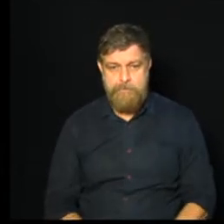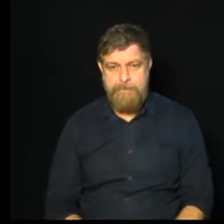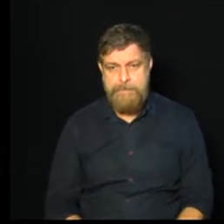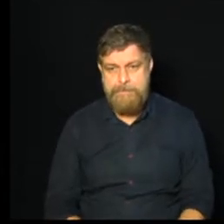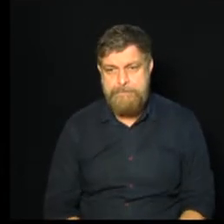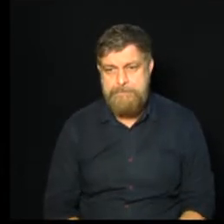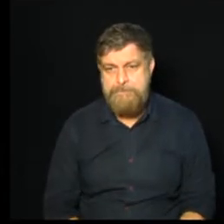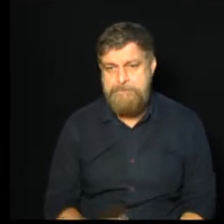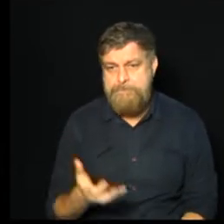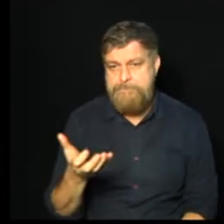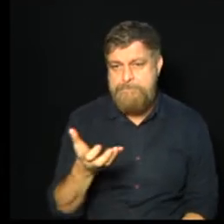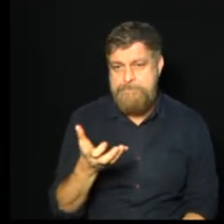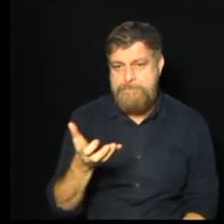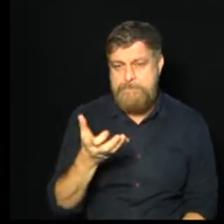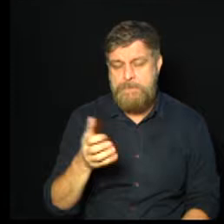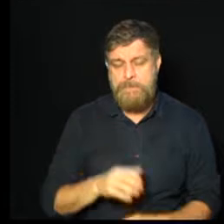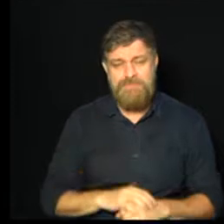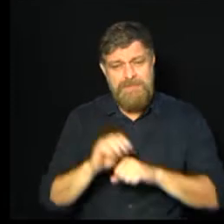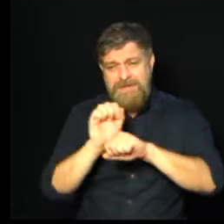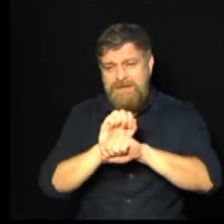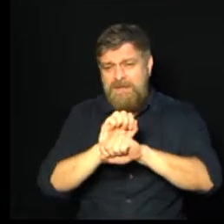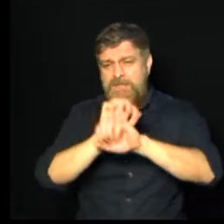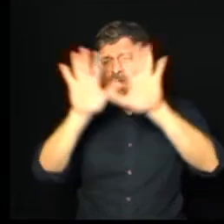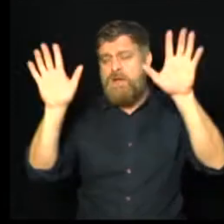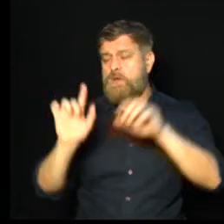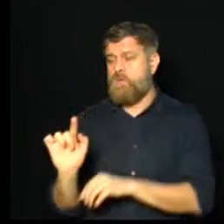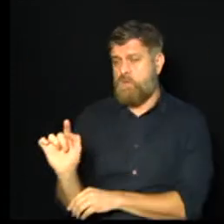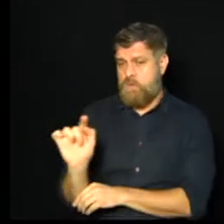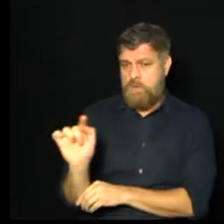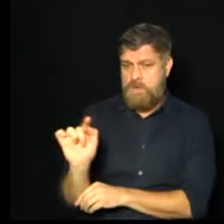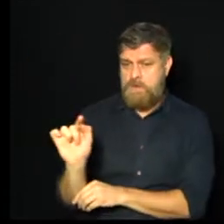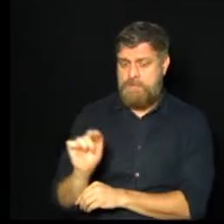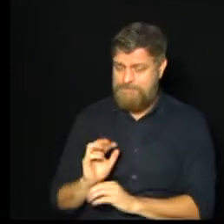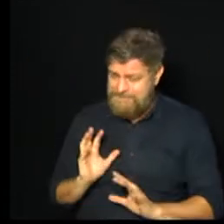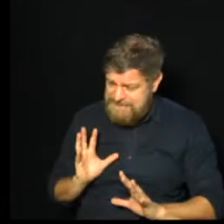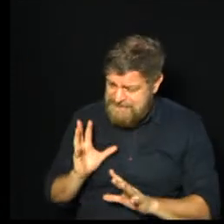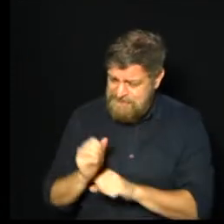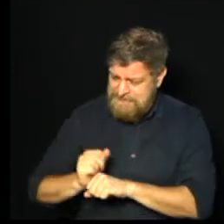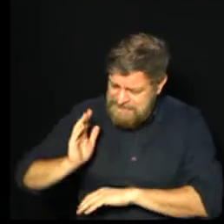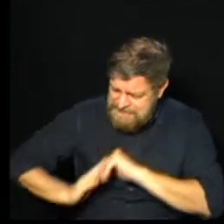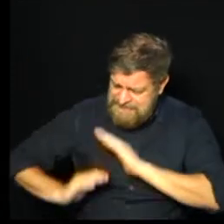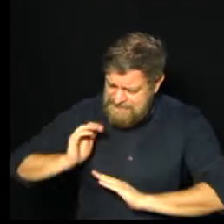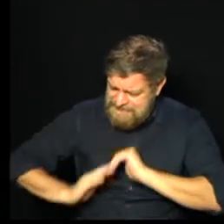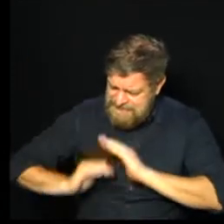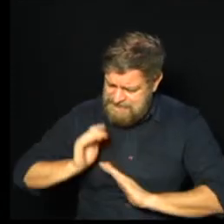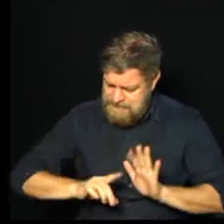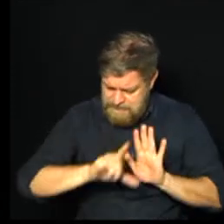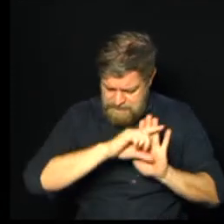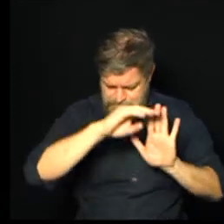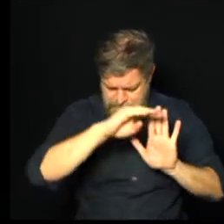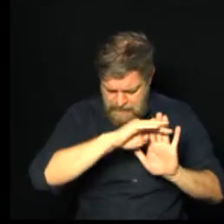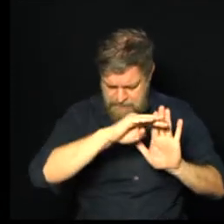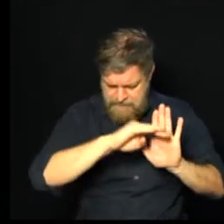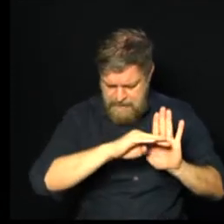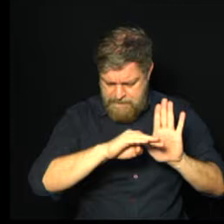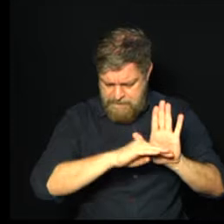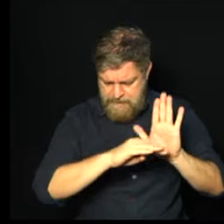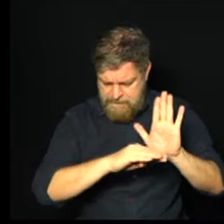Então, eu queria deixar bem claro o seguinte: tudo o que foi possível dentro da legalidade,